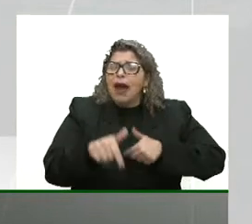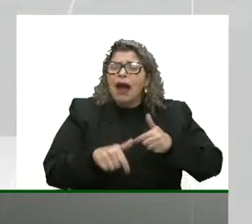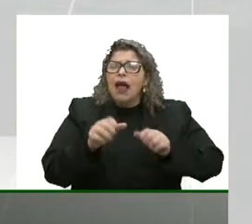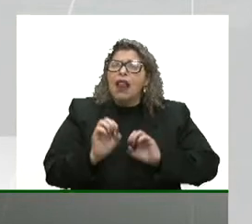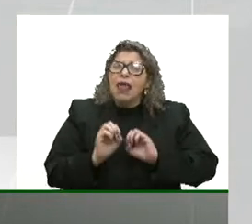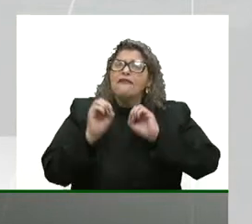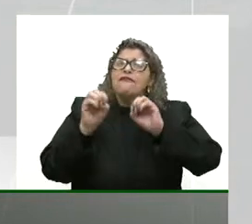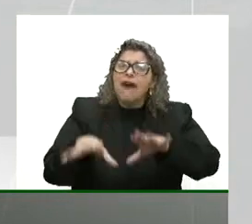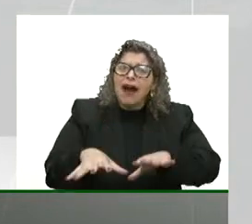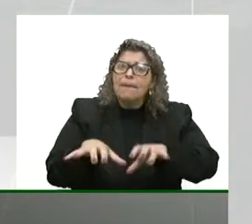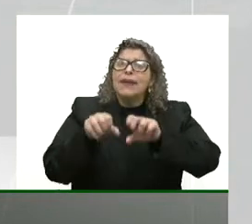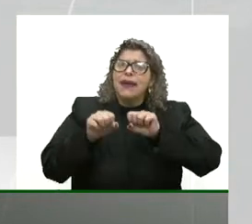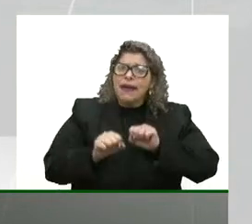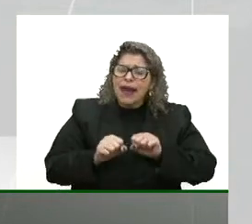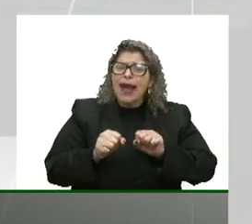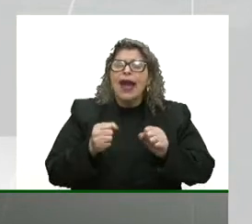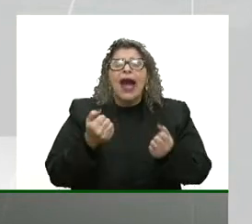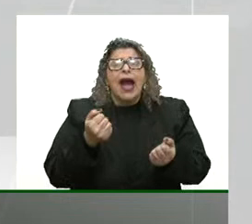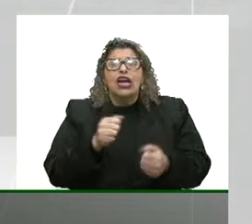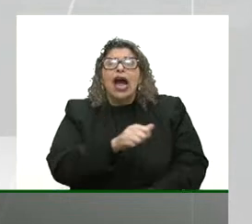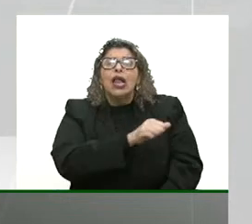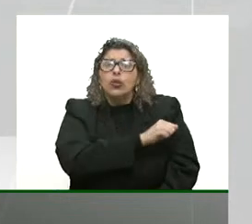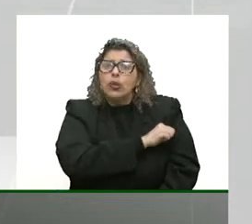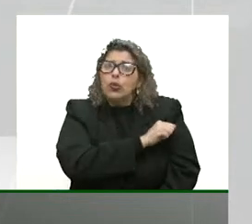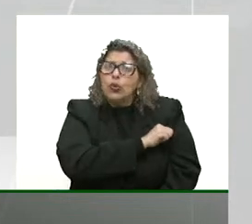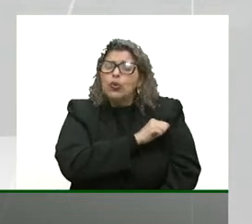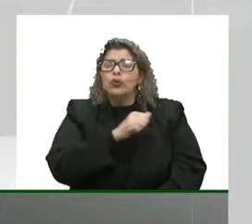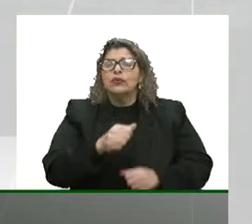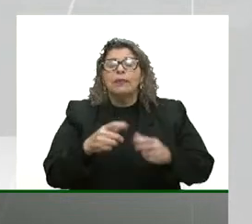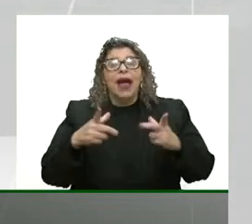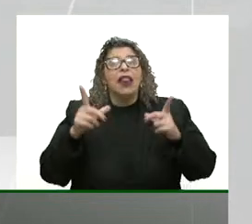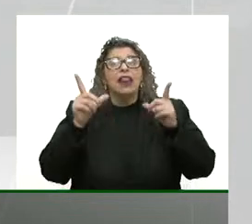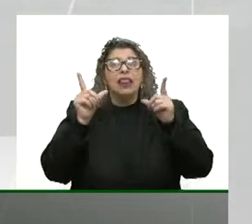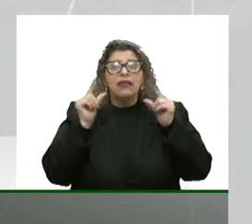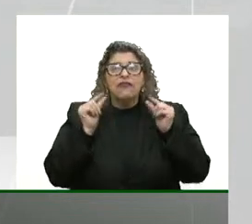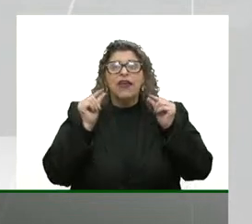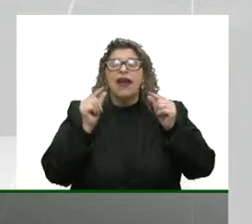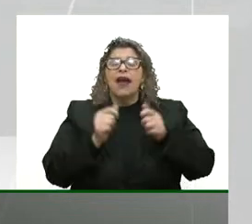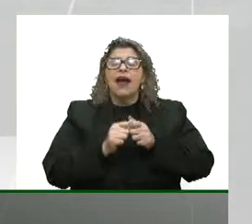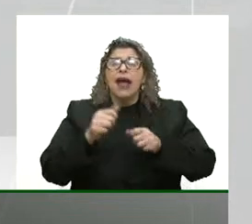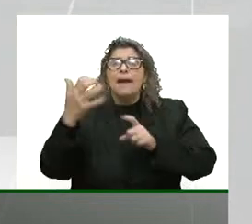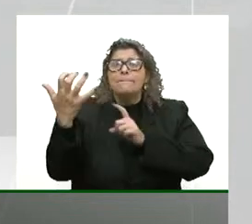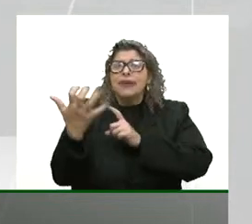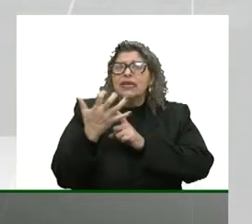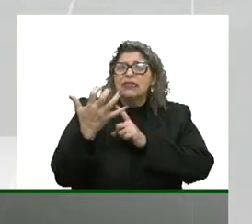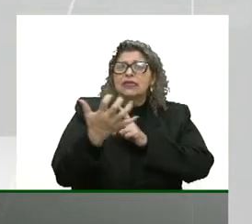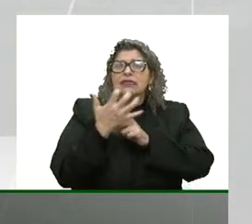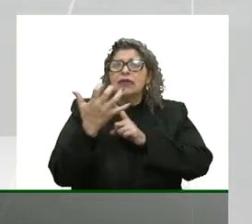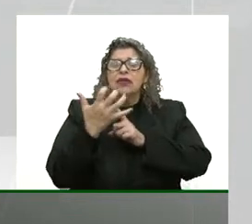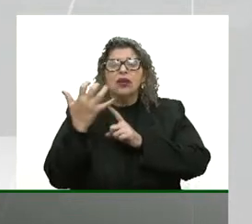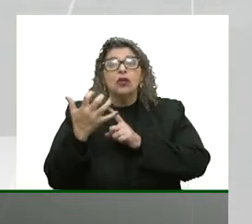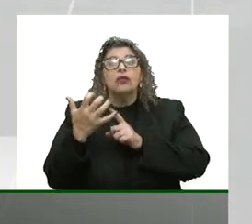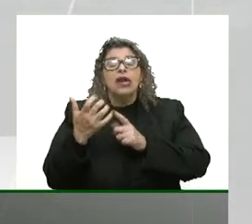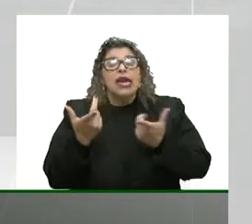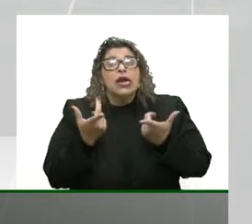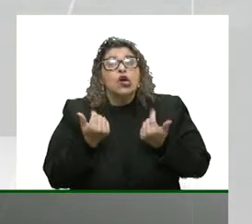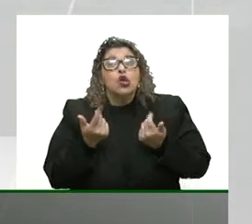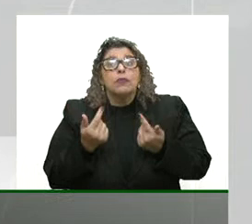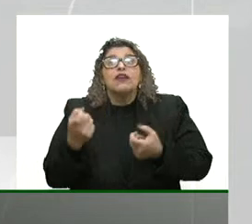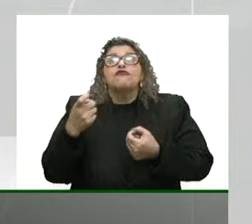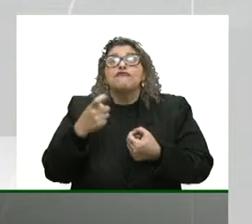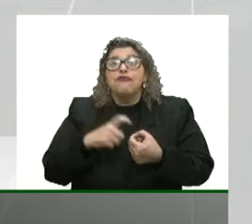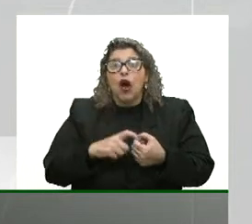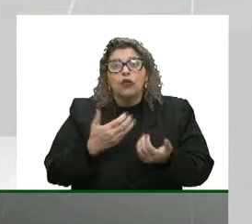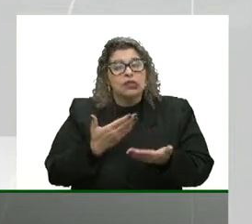levar, transportar estudantes, para quê? Para aliviar a pressão econômica sobre a volta às aulas. O